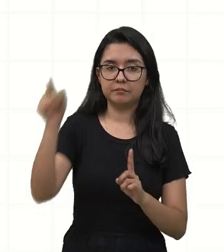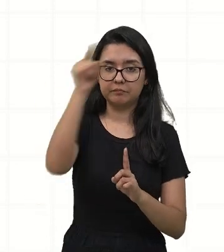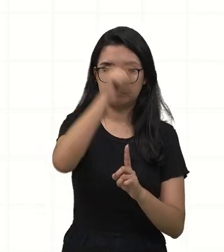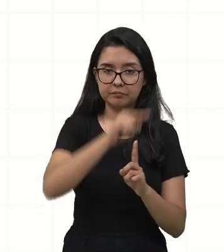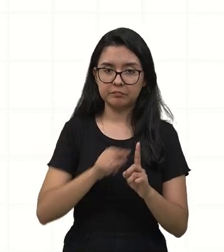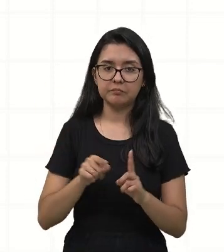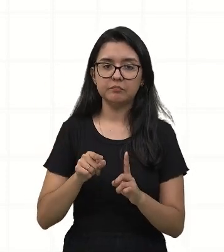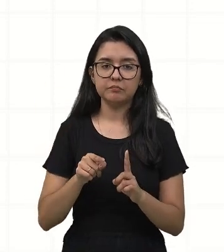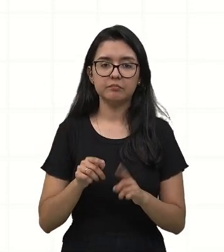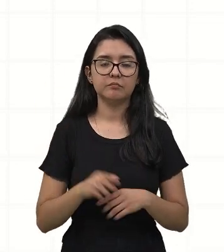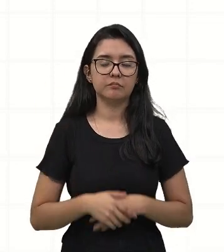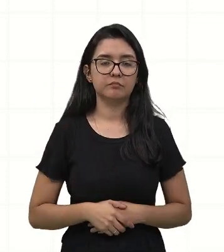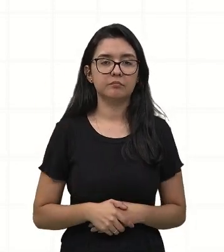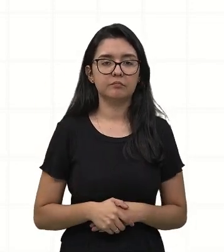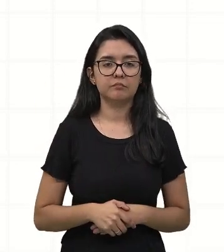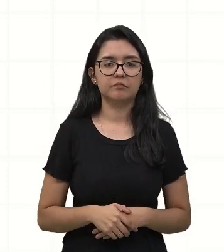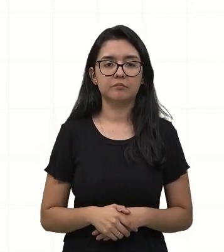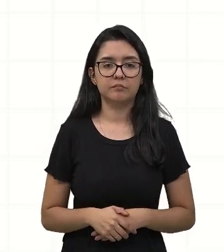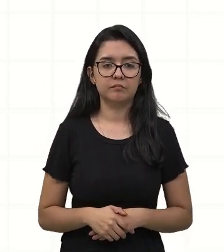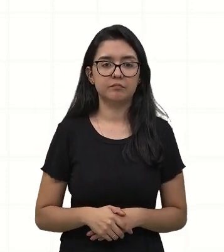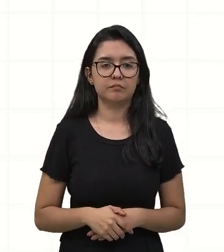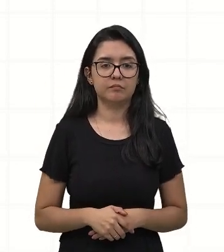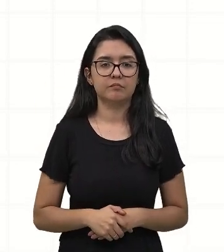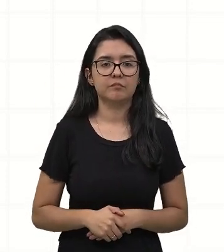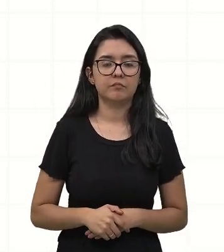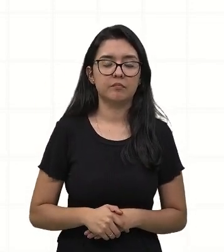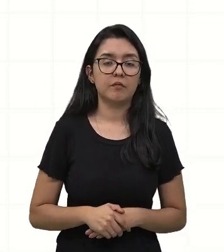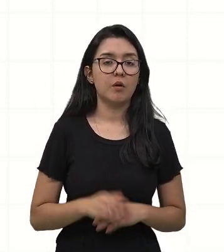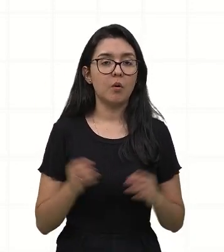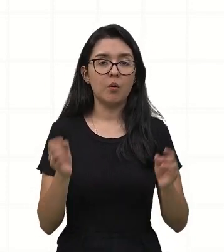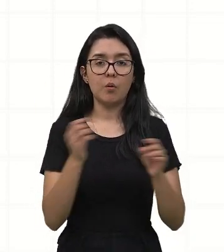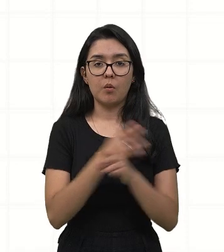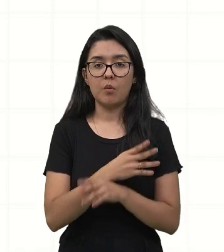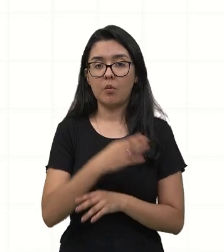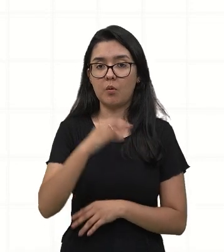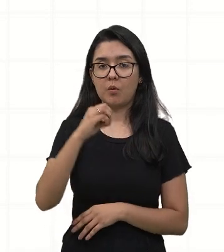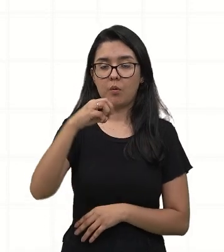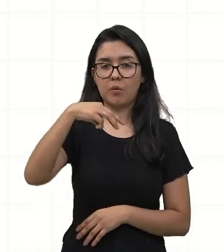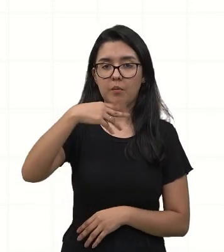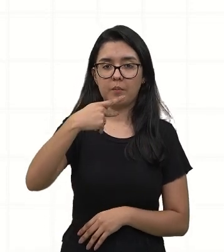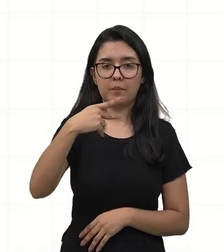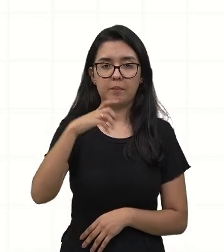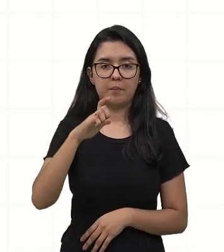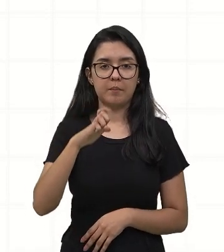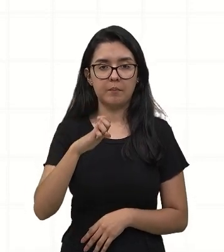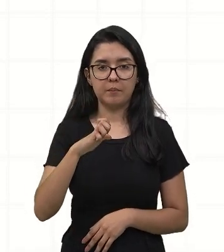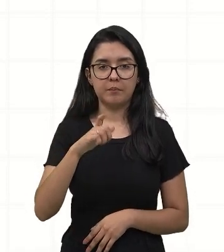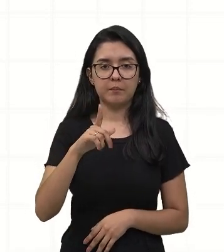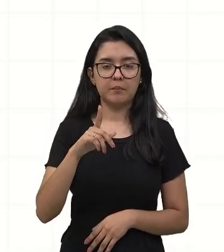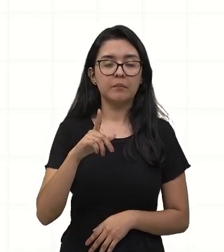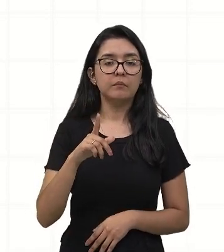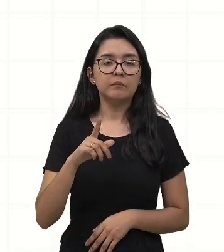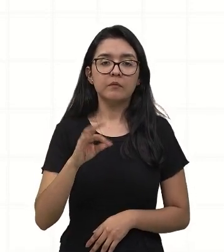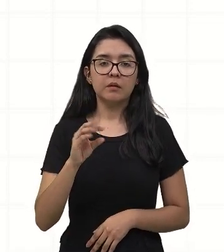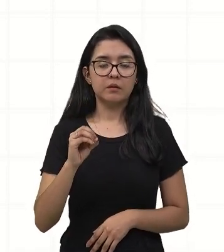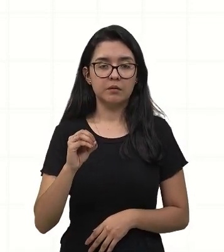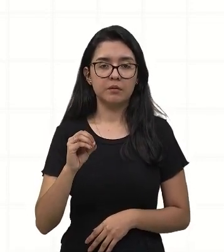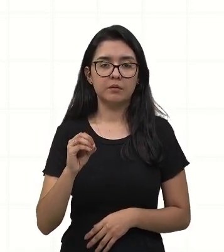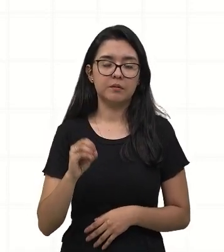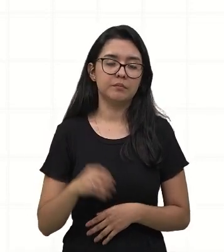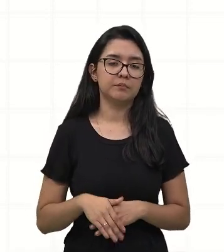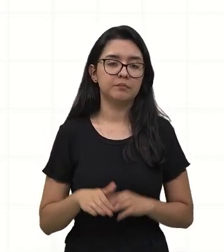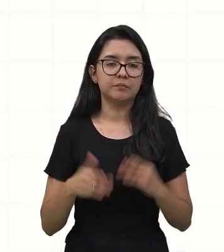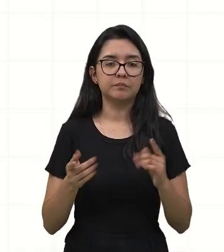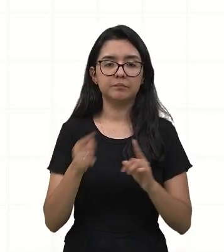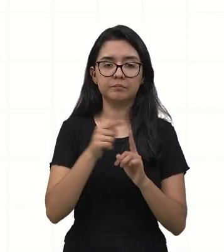ele deu aqui um giro completo, tudo bem? Deu aqui um giro completo na barra, certo? Então, giro